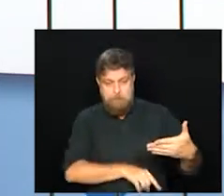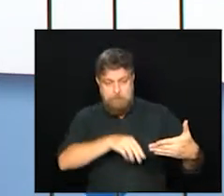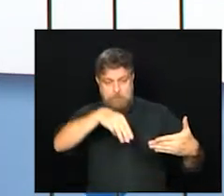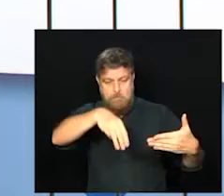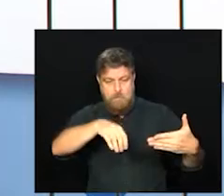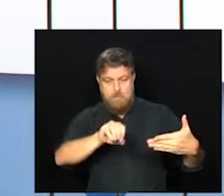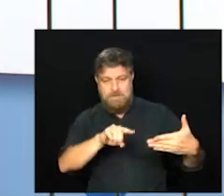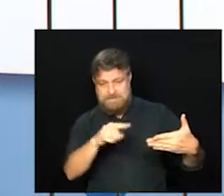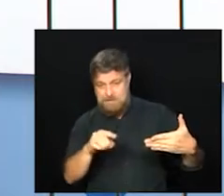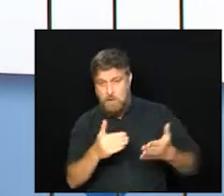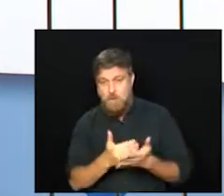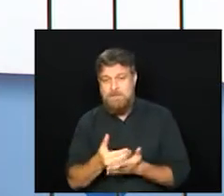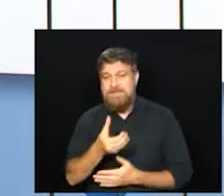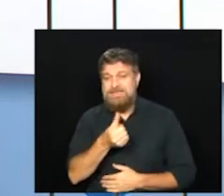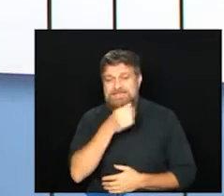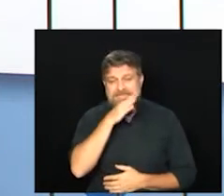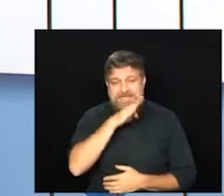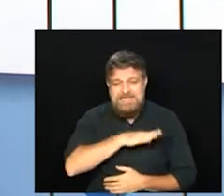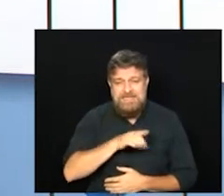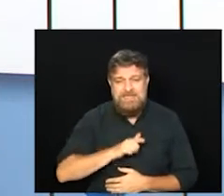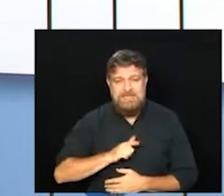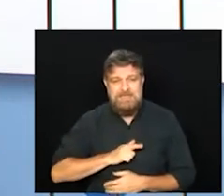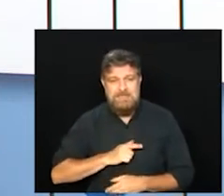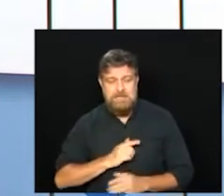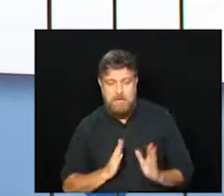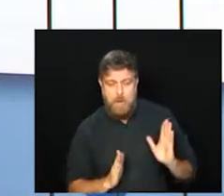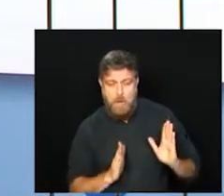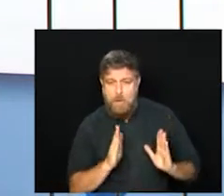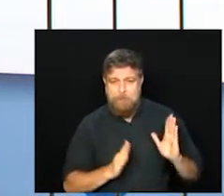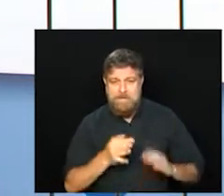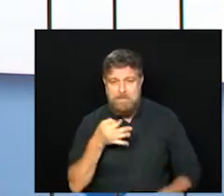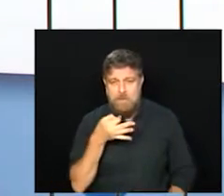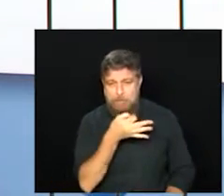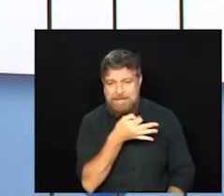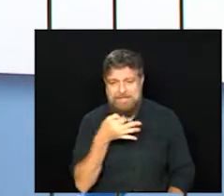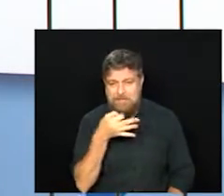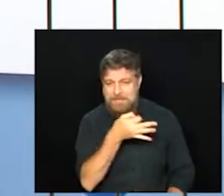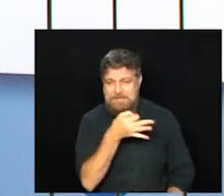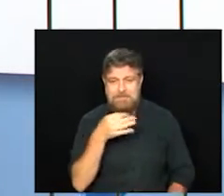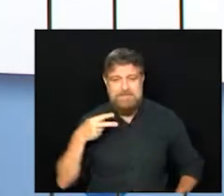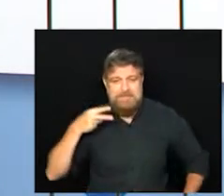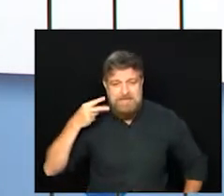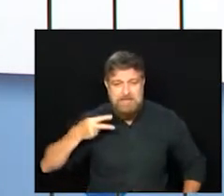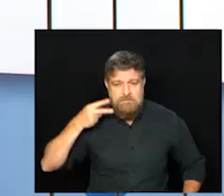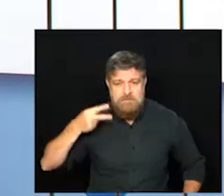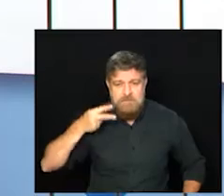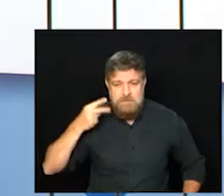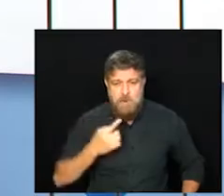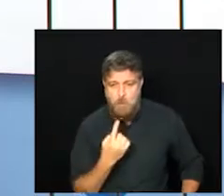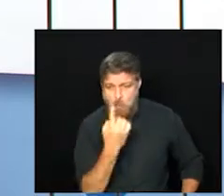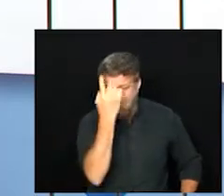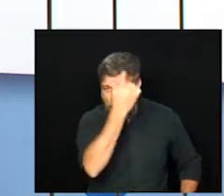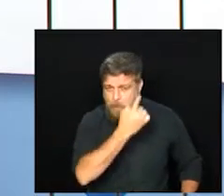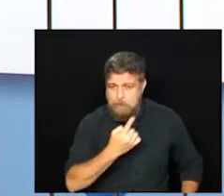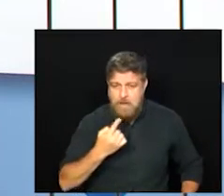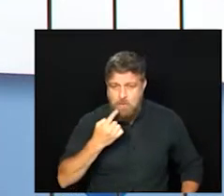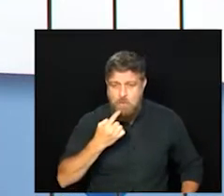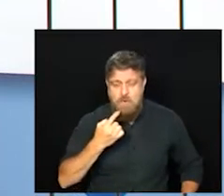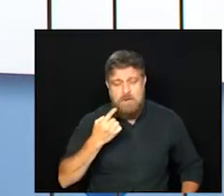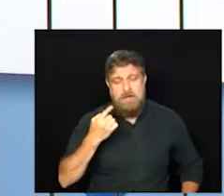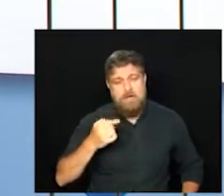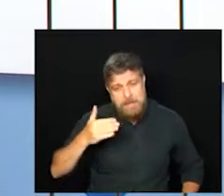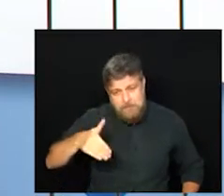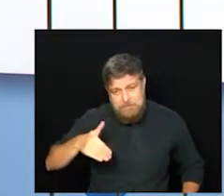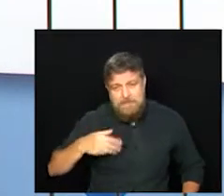começa às 6 horas da tarde com um período que é chamado de comunicado de vereadores, que é aquela 1h30 que o